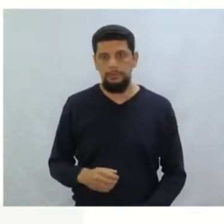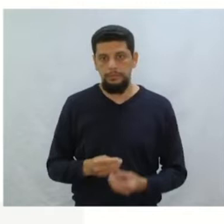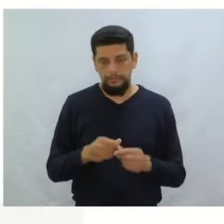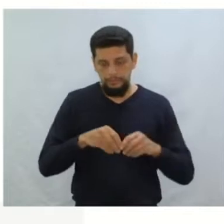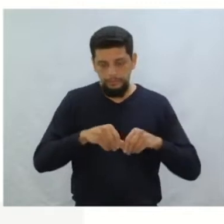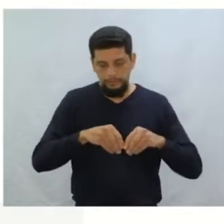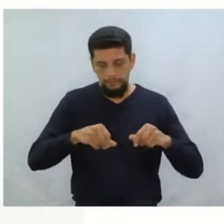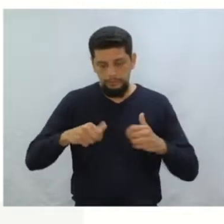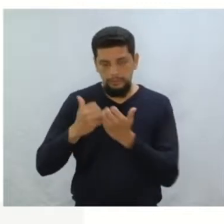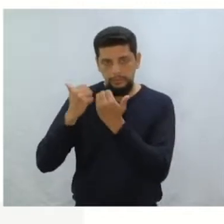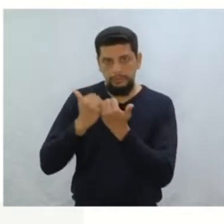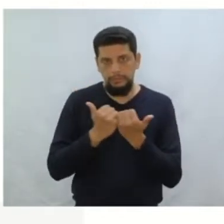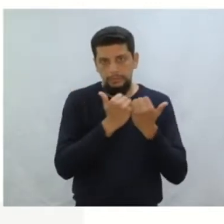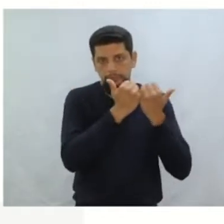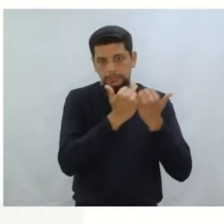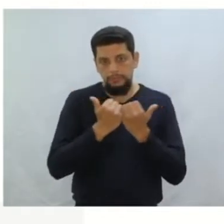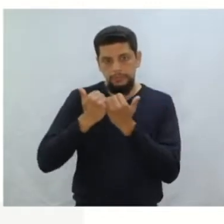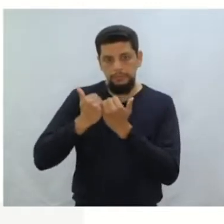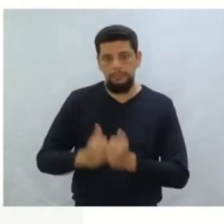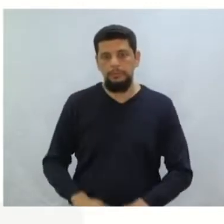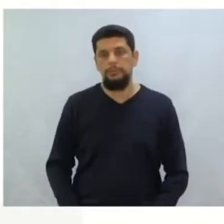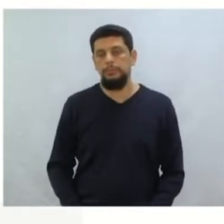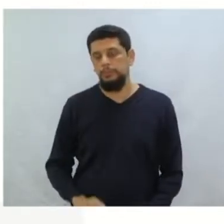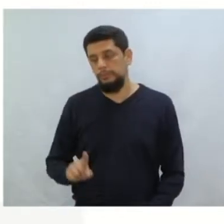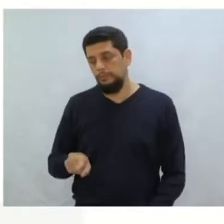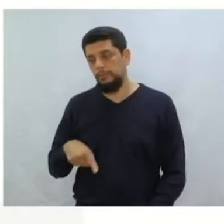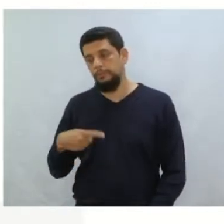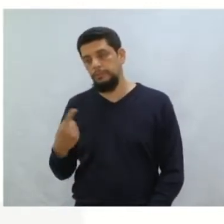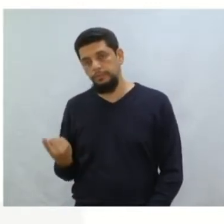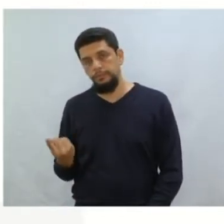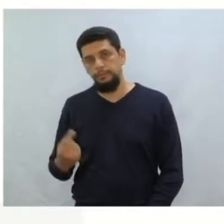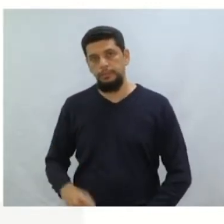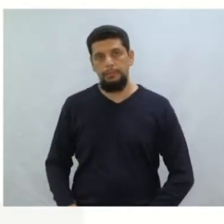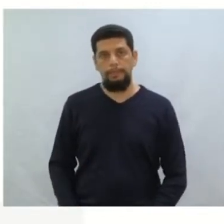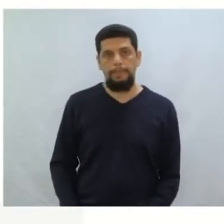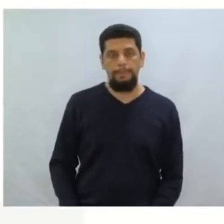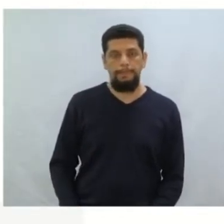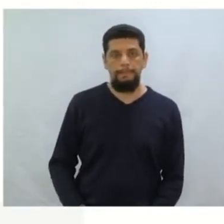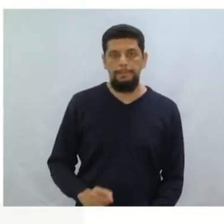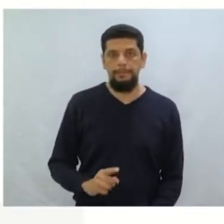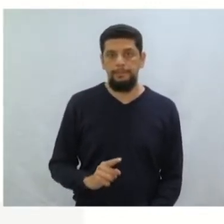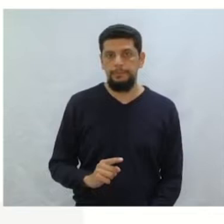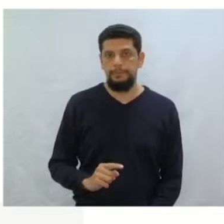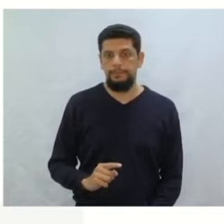e a farinha de milho foi para outra cestinha.